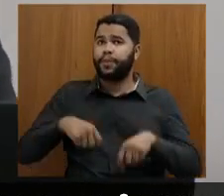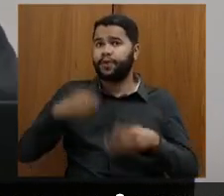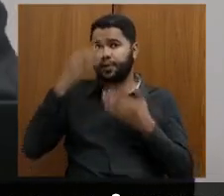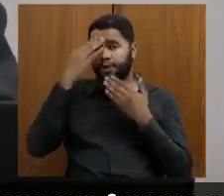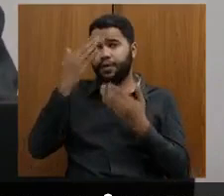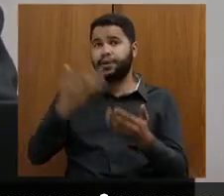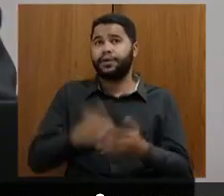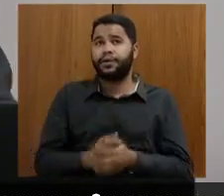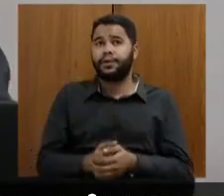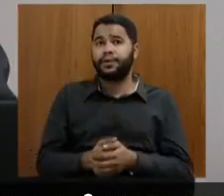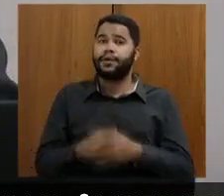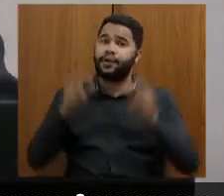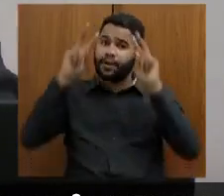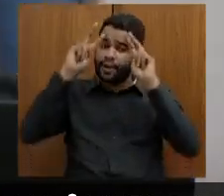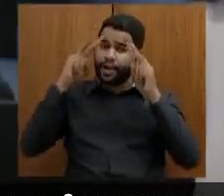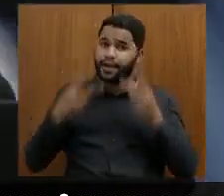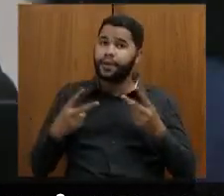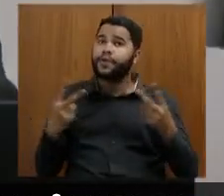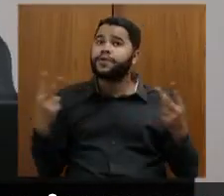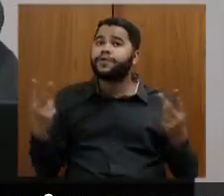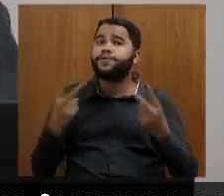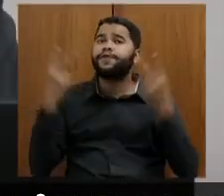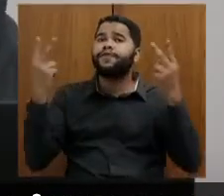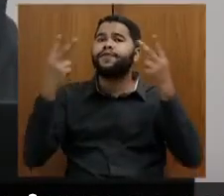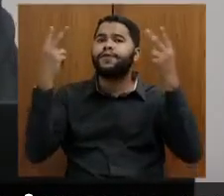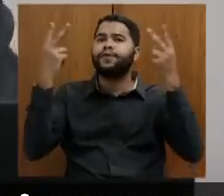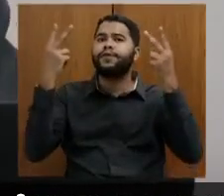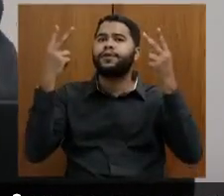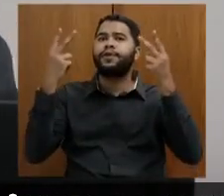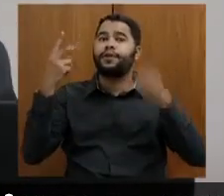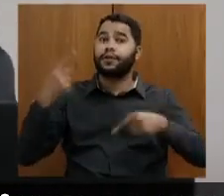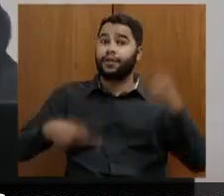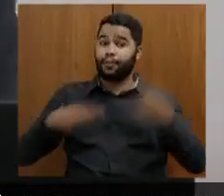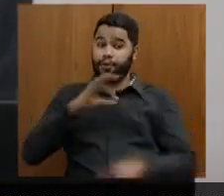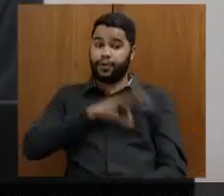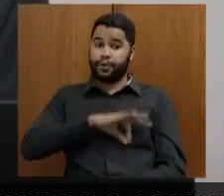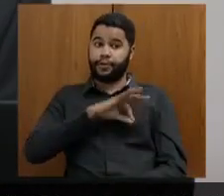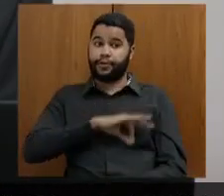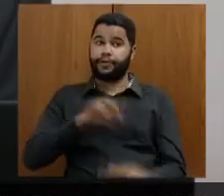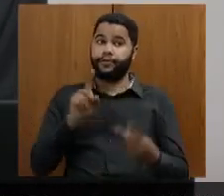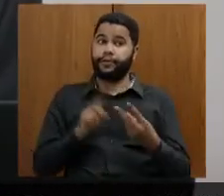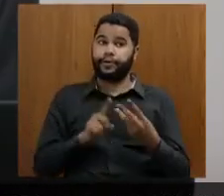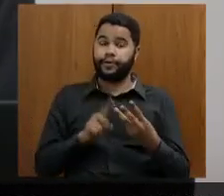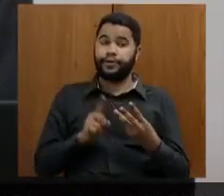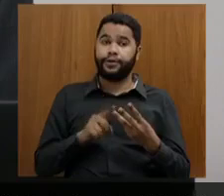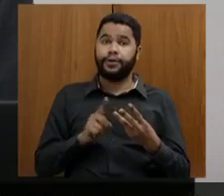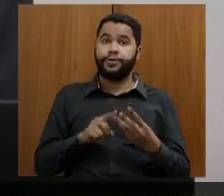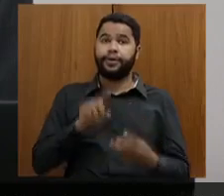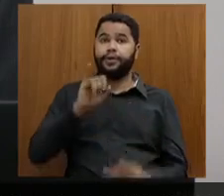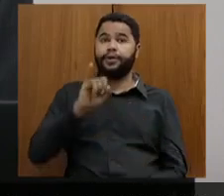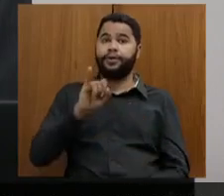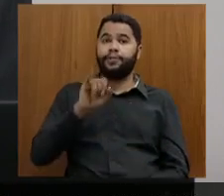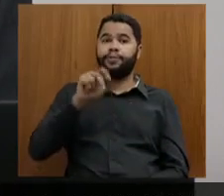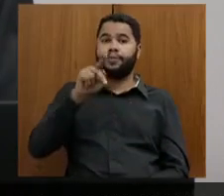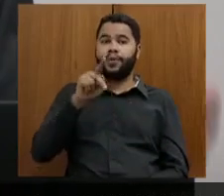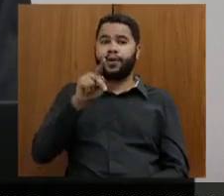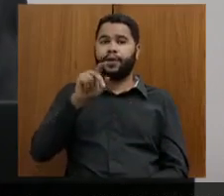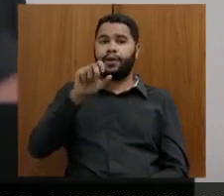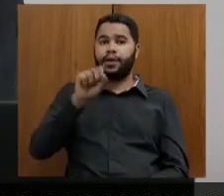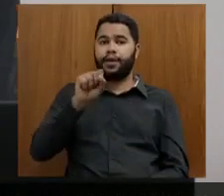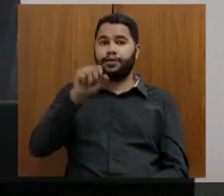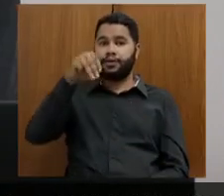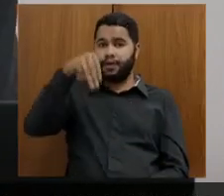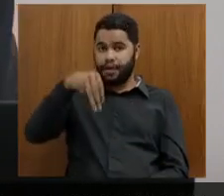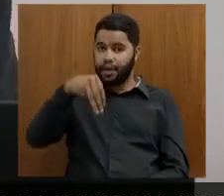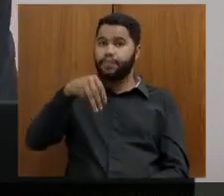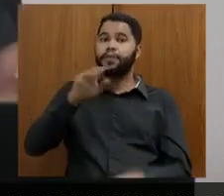agradecer é reconhecer e valorizar mas na política salarial respeitando Nossa e PSN porque